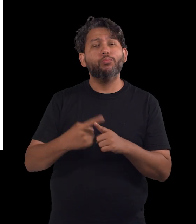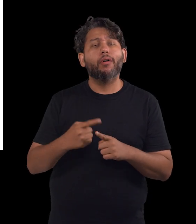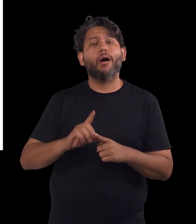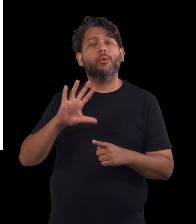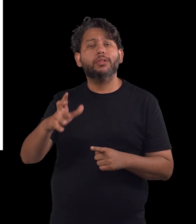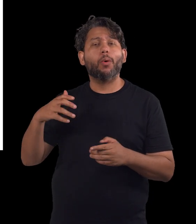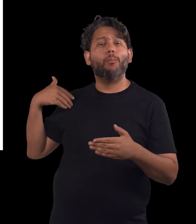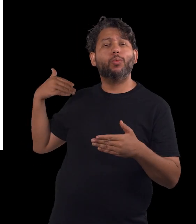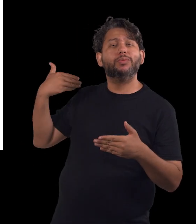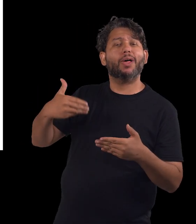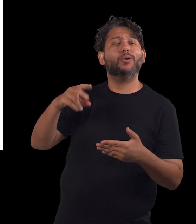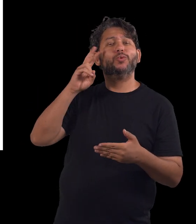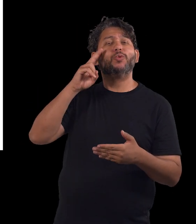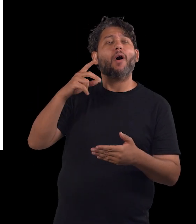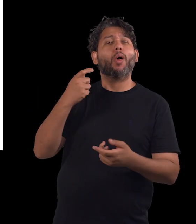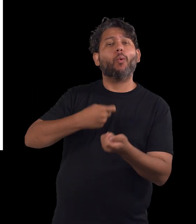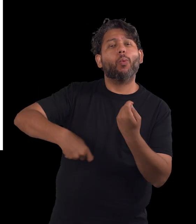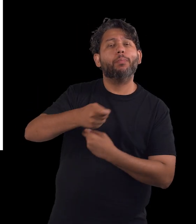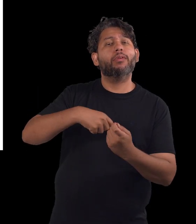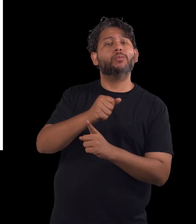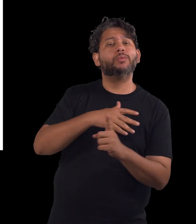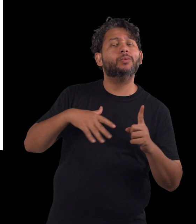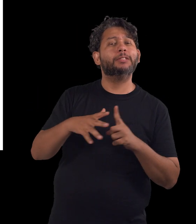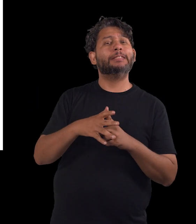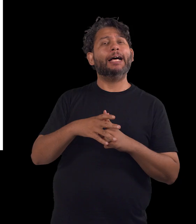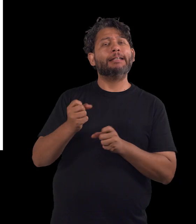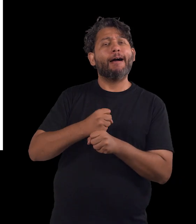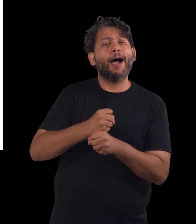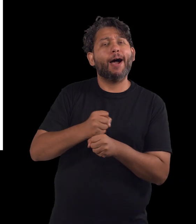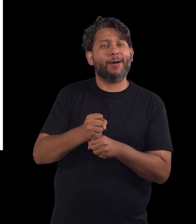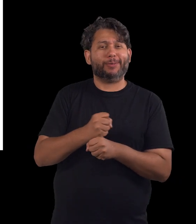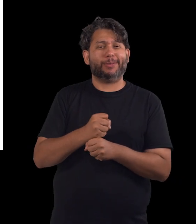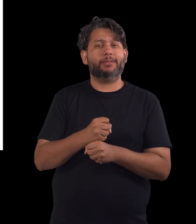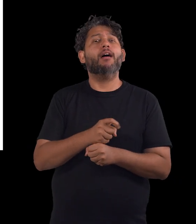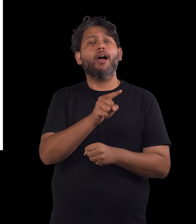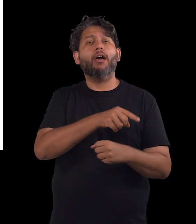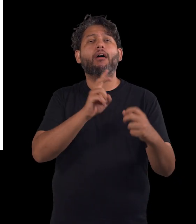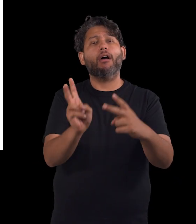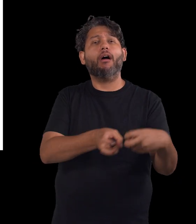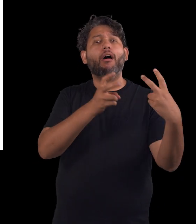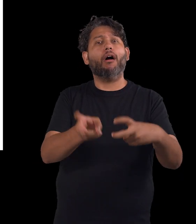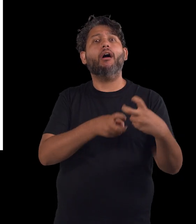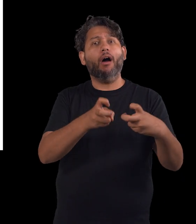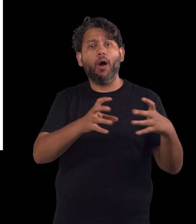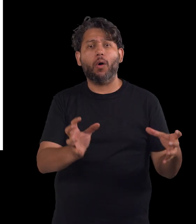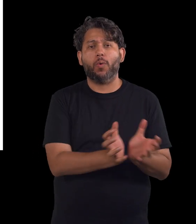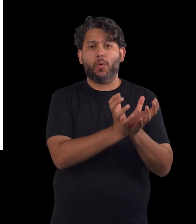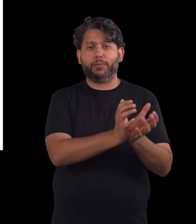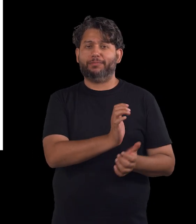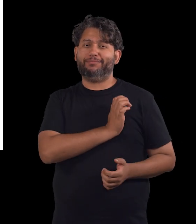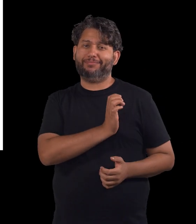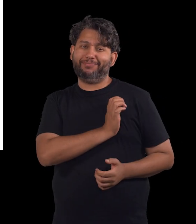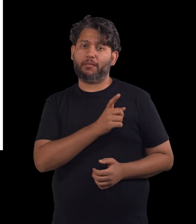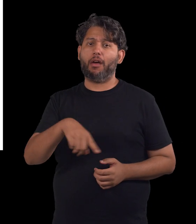São resultado de processos históricos, econômicos e sociais que concentraram renda e poder em determinados